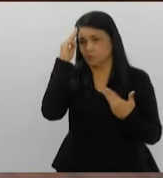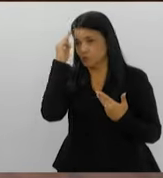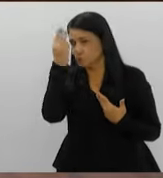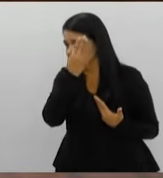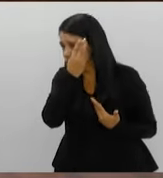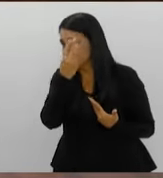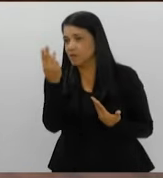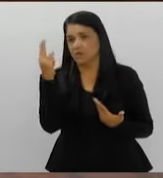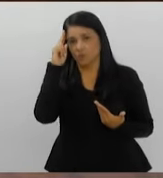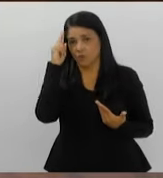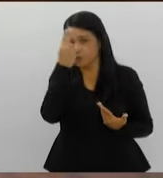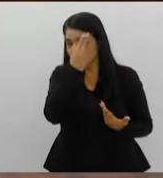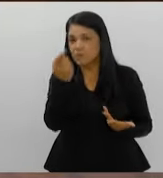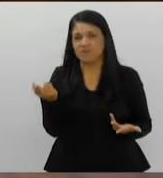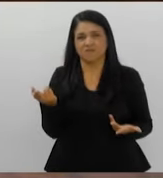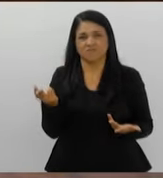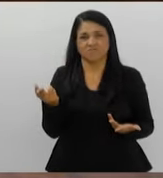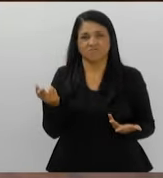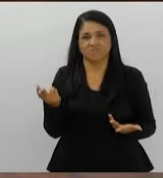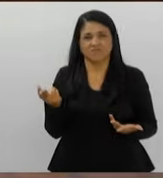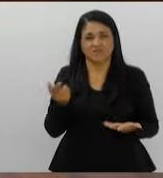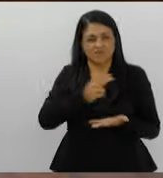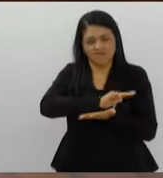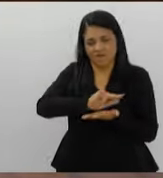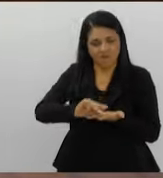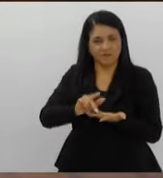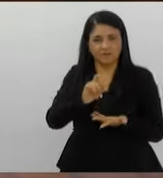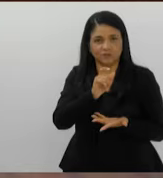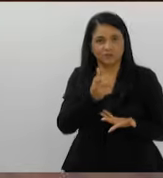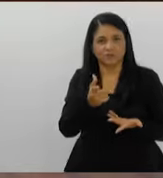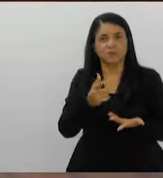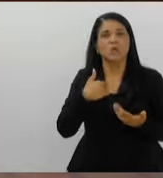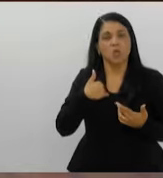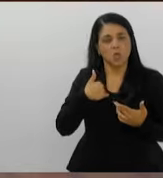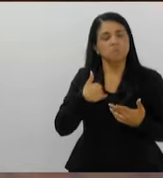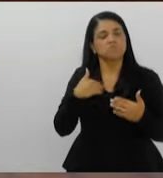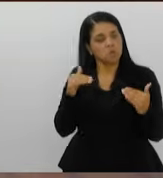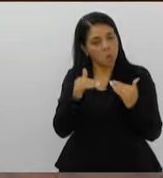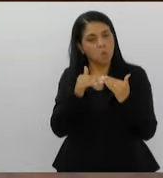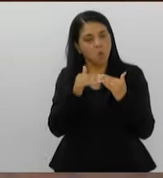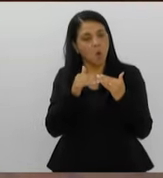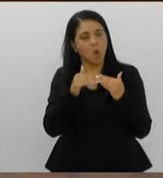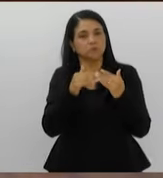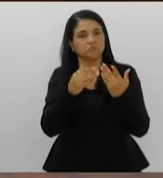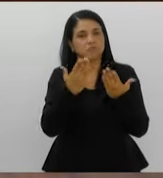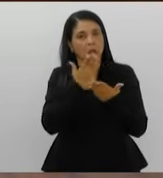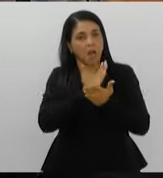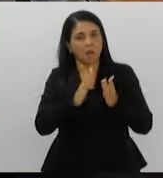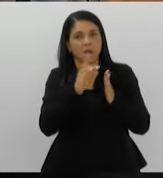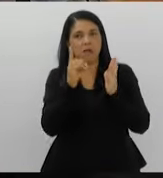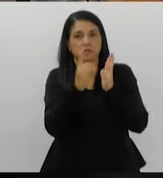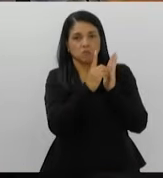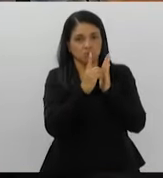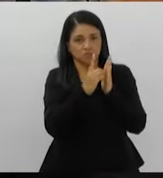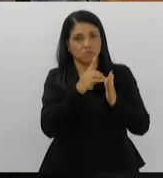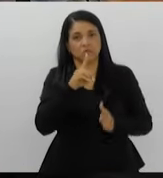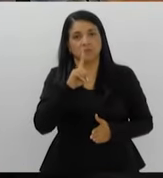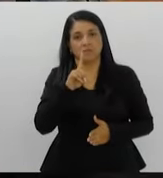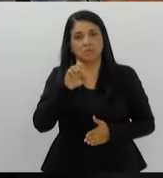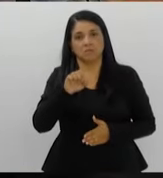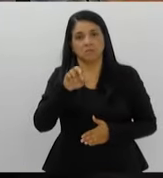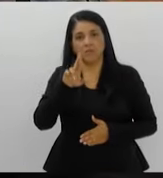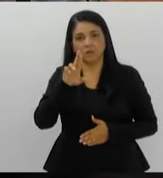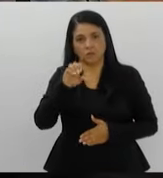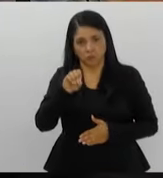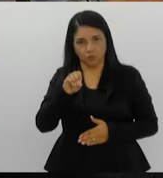Então, eu acho viável, sim, a extinção do Detro. Lhe parabenizo o deputado